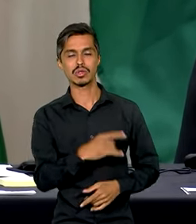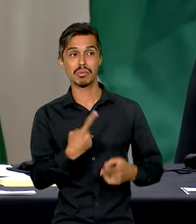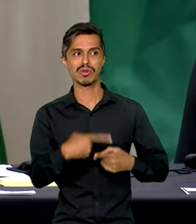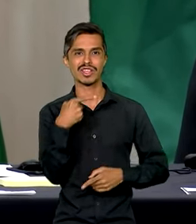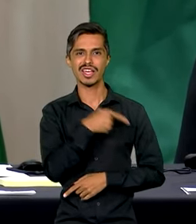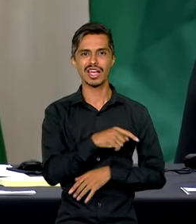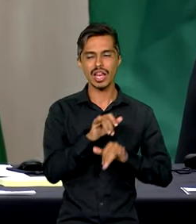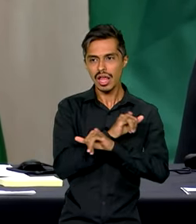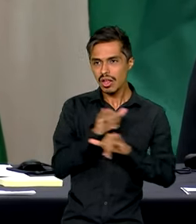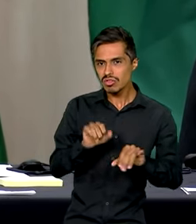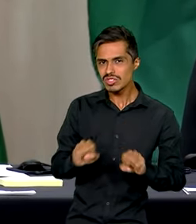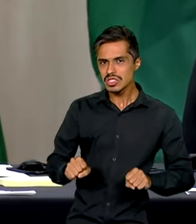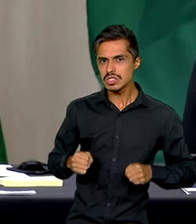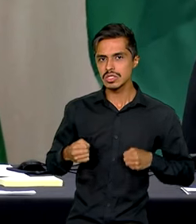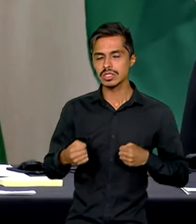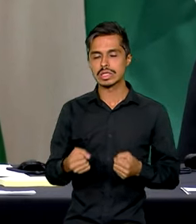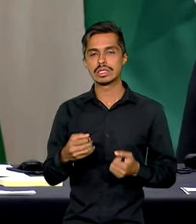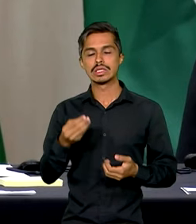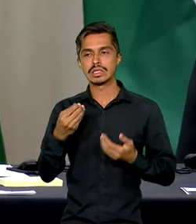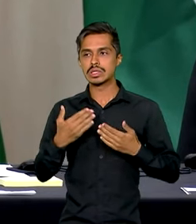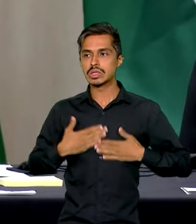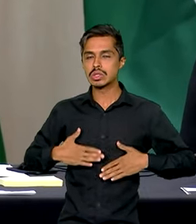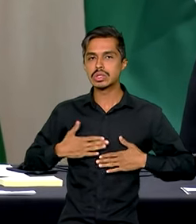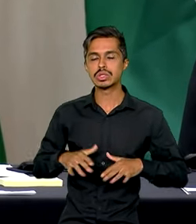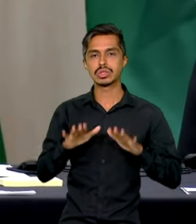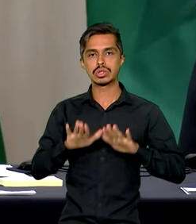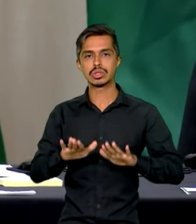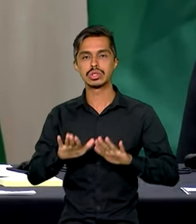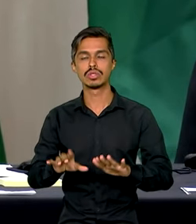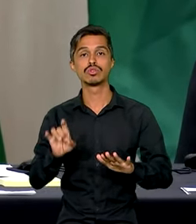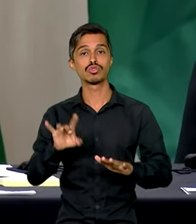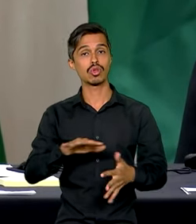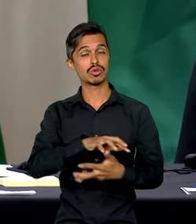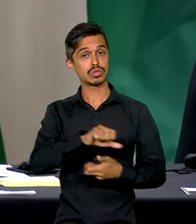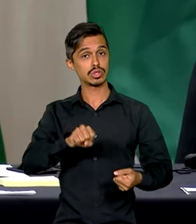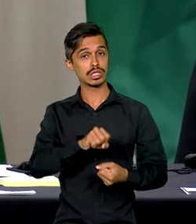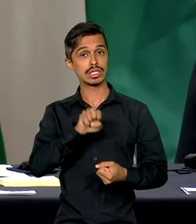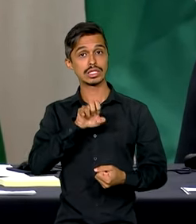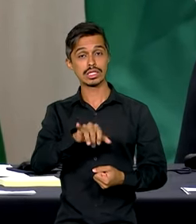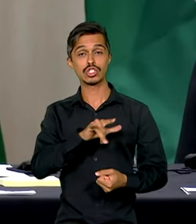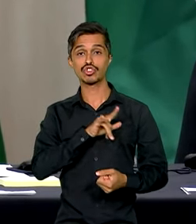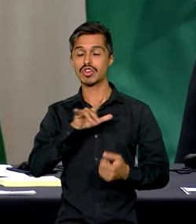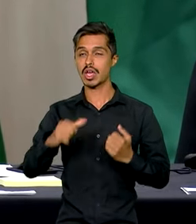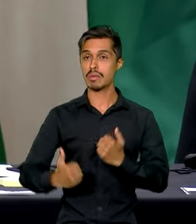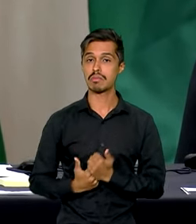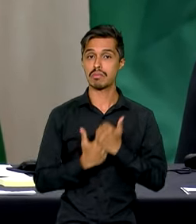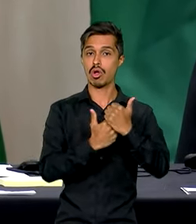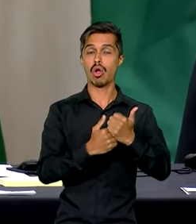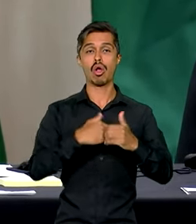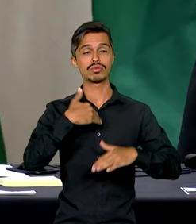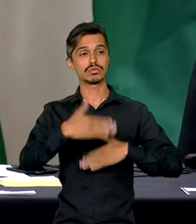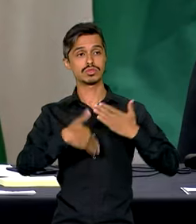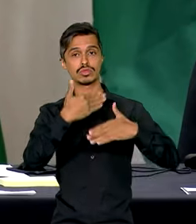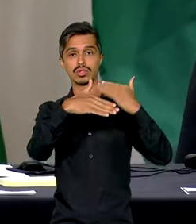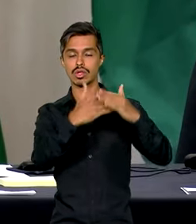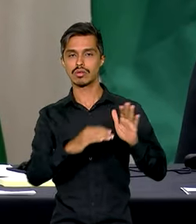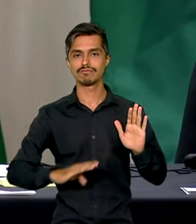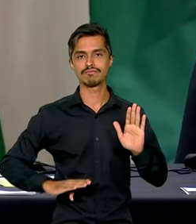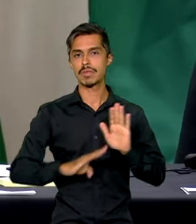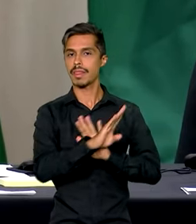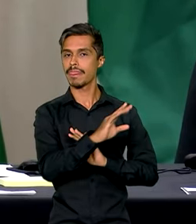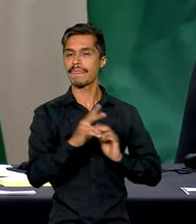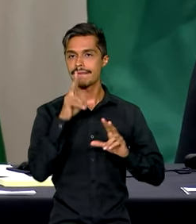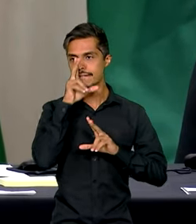o esforço de estabilização só seria sustentável com apoio macio ao desenvolvimento e ao